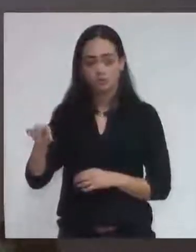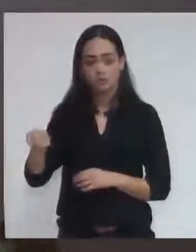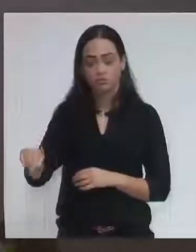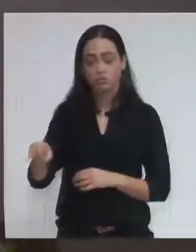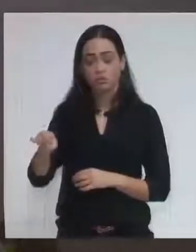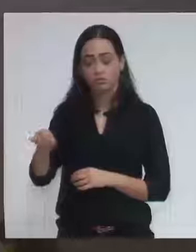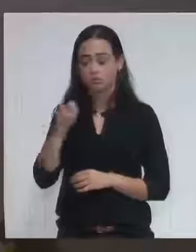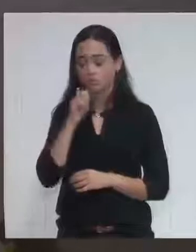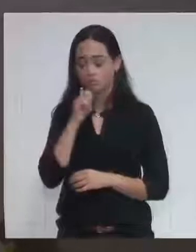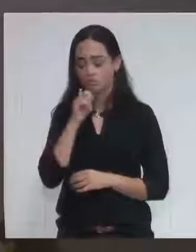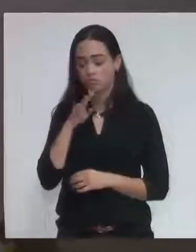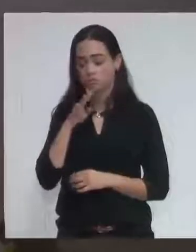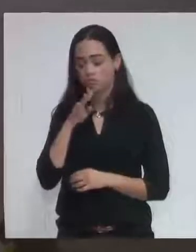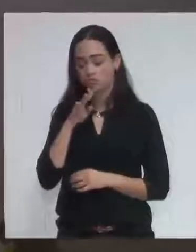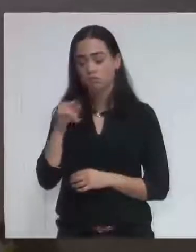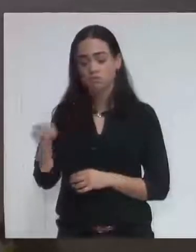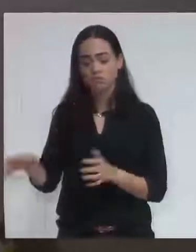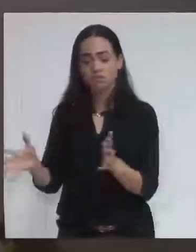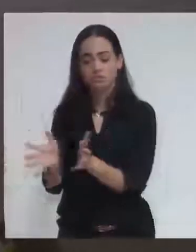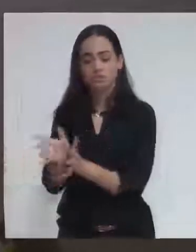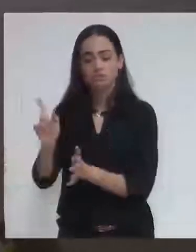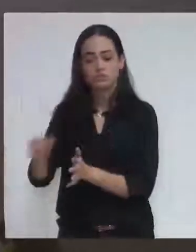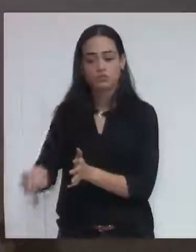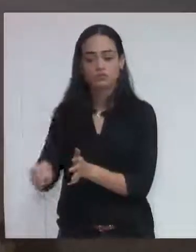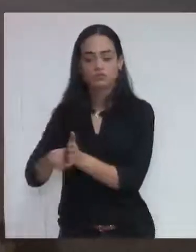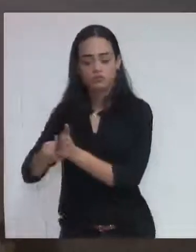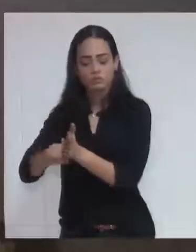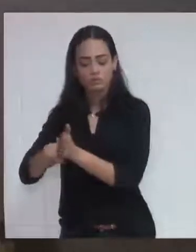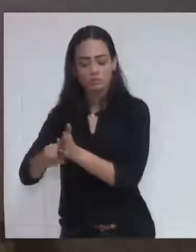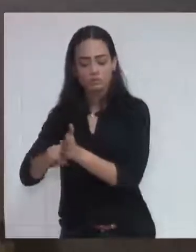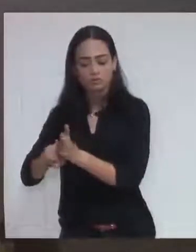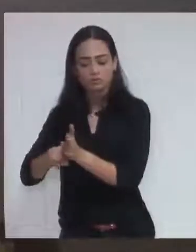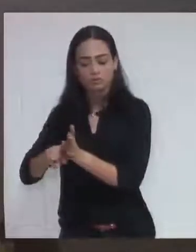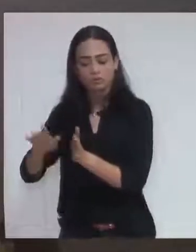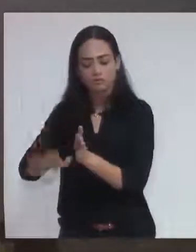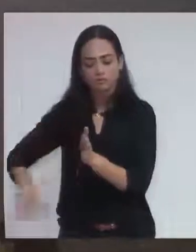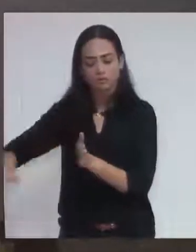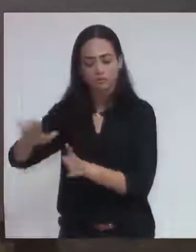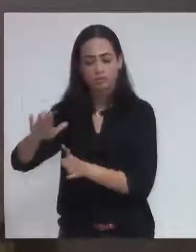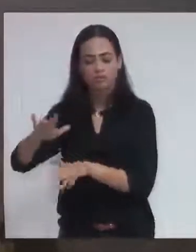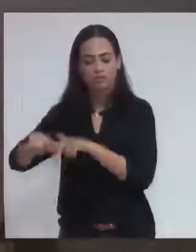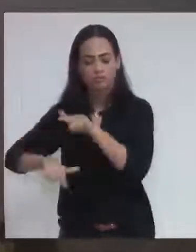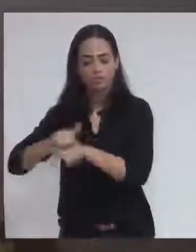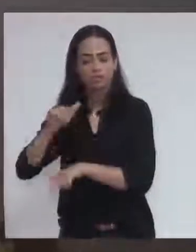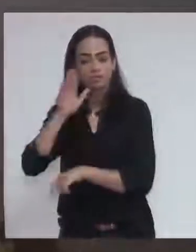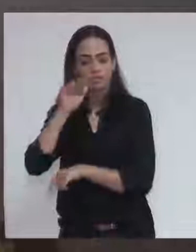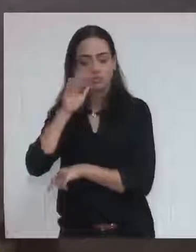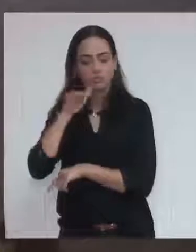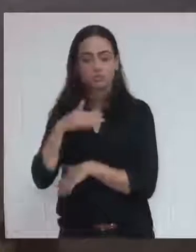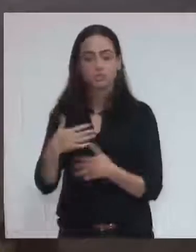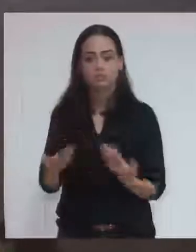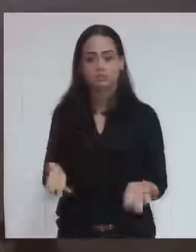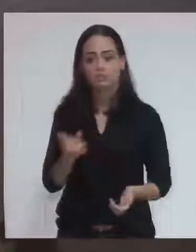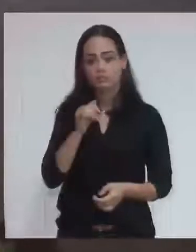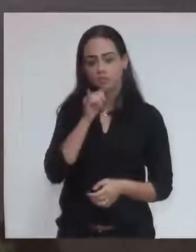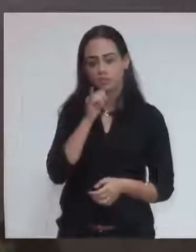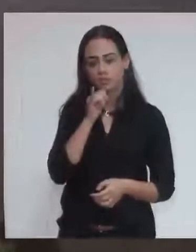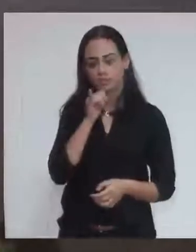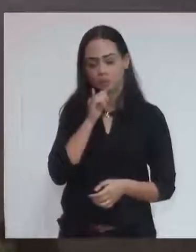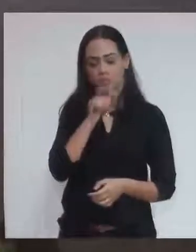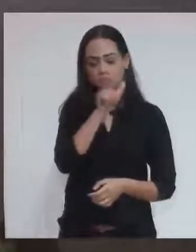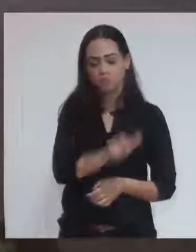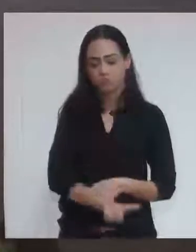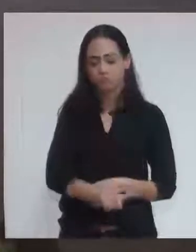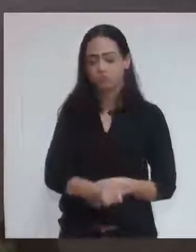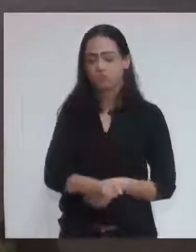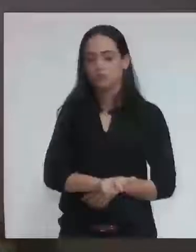conhece, é o Serviço Especializado em Engenharia e Segurança do Trabalho. Portanto, quando a municipalidade limita o benefício ao número de atestados médicos,